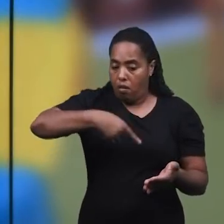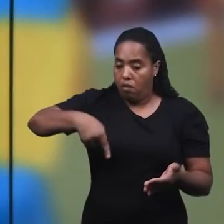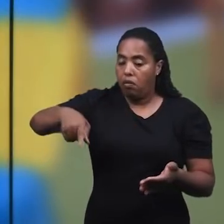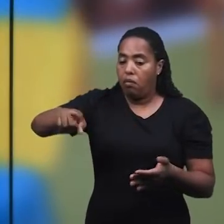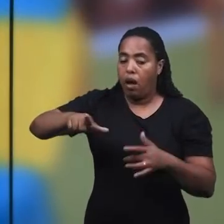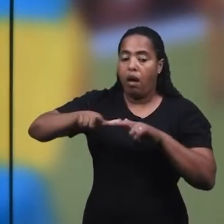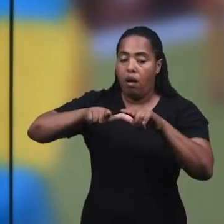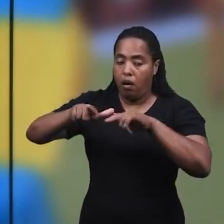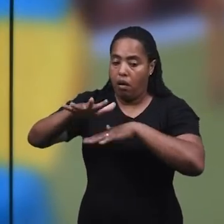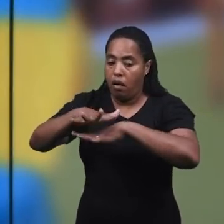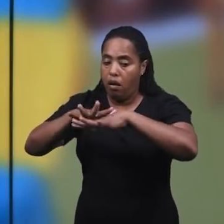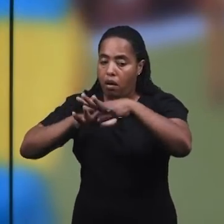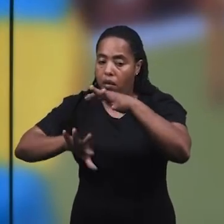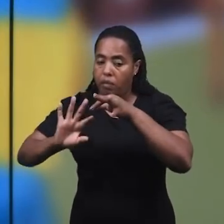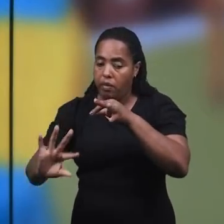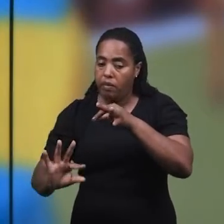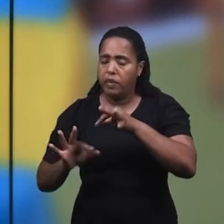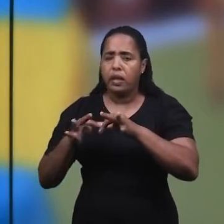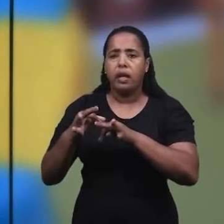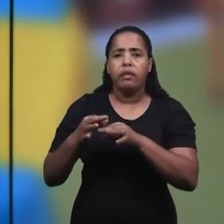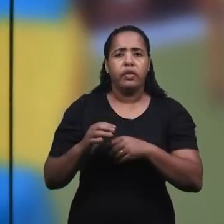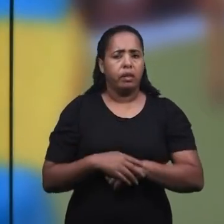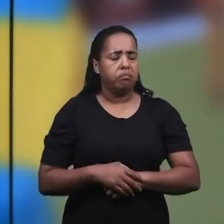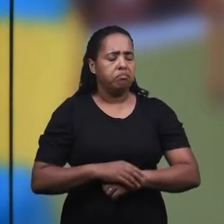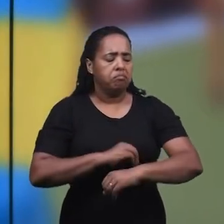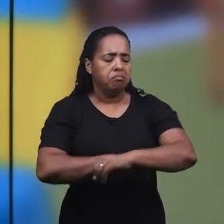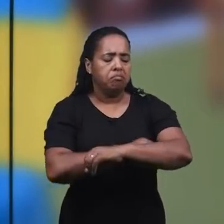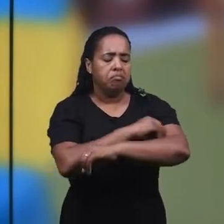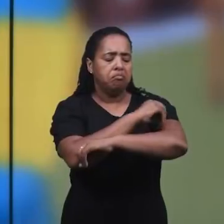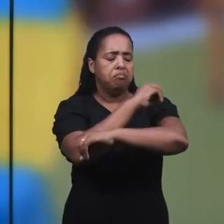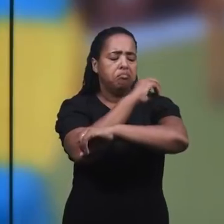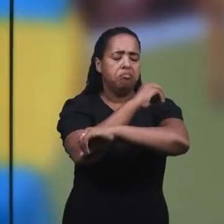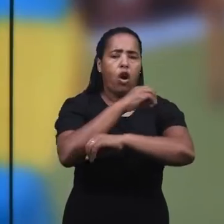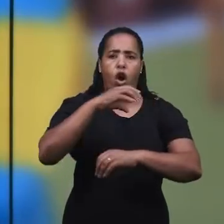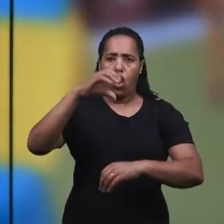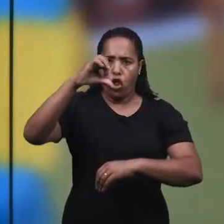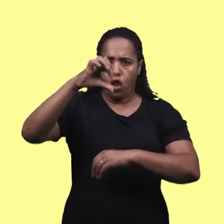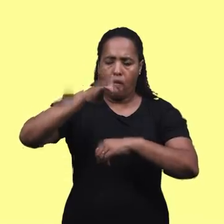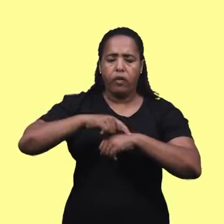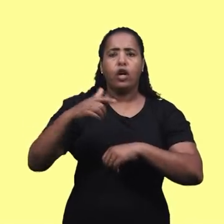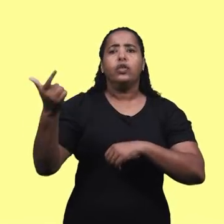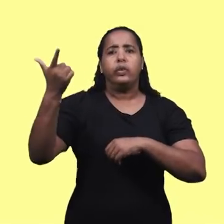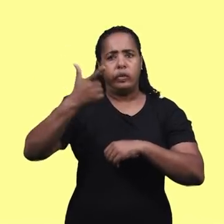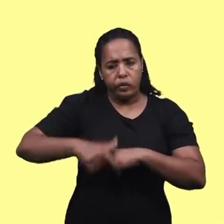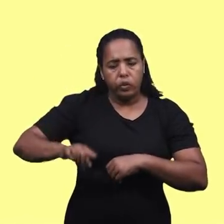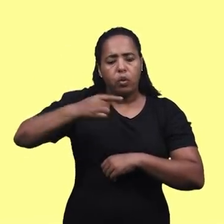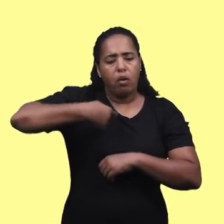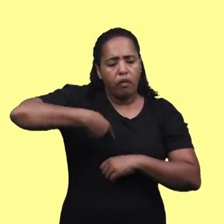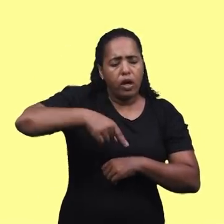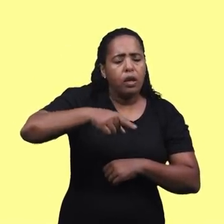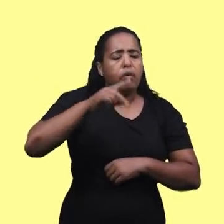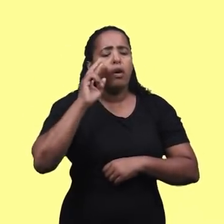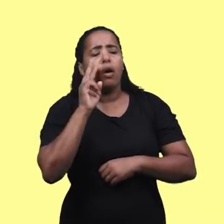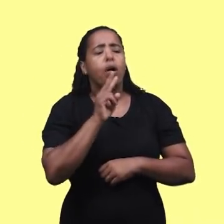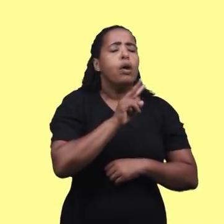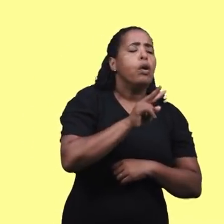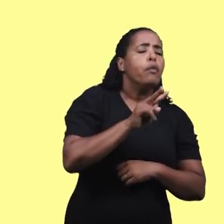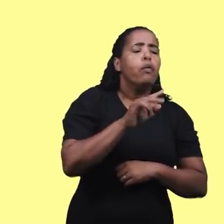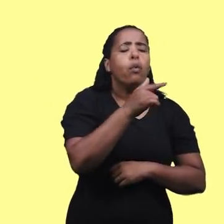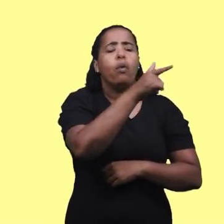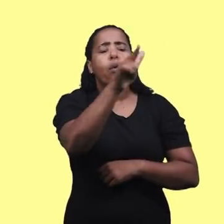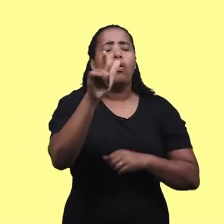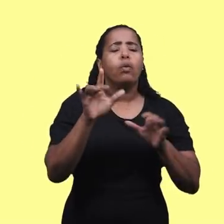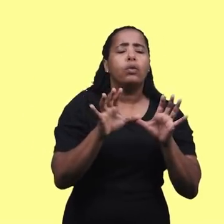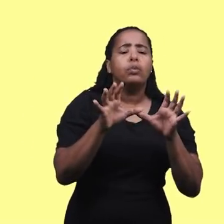fossem trabalhar na vinha. E às 9 horas, ele saiu outra vez e viu alguns outros